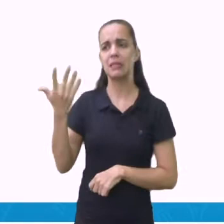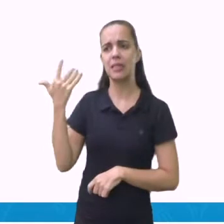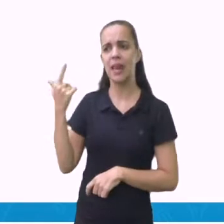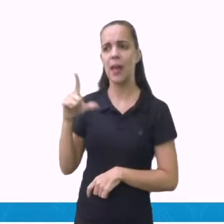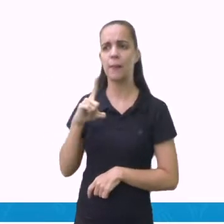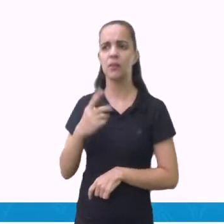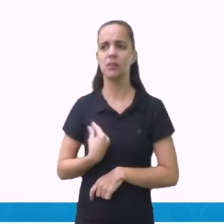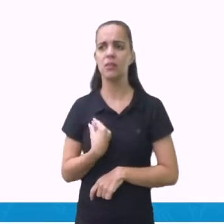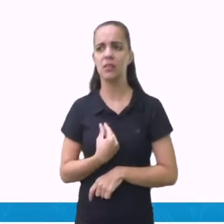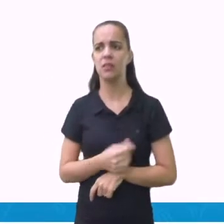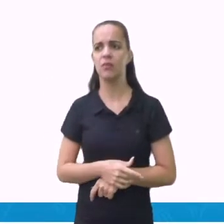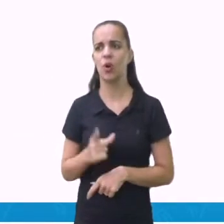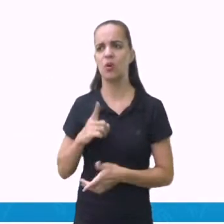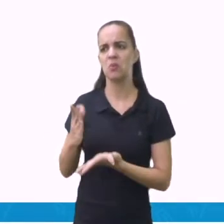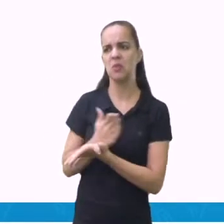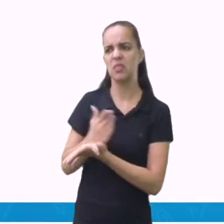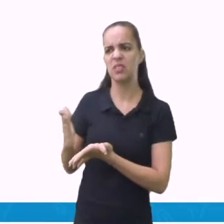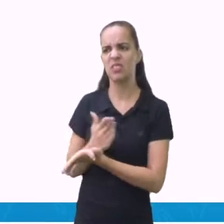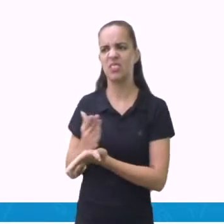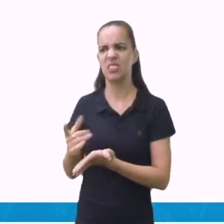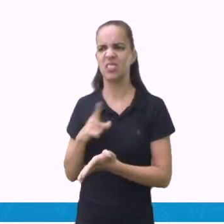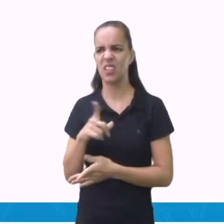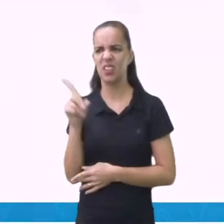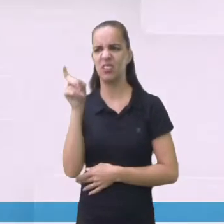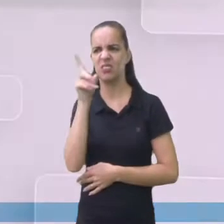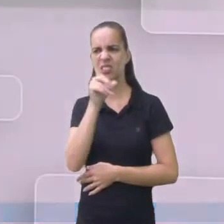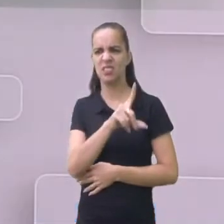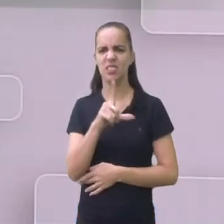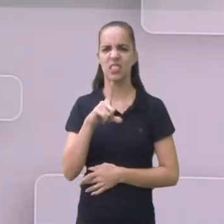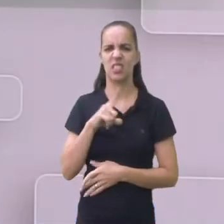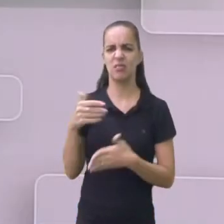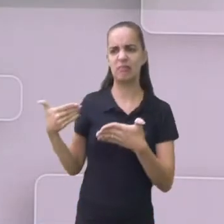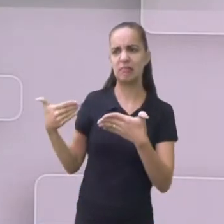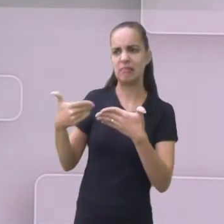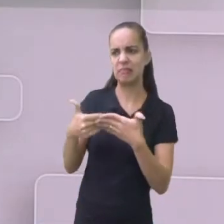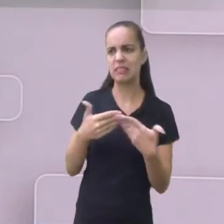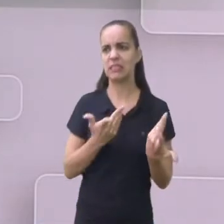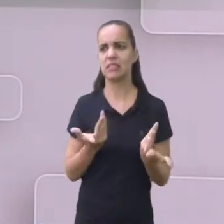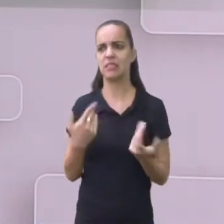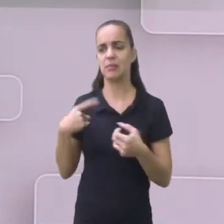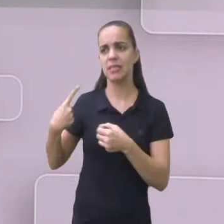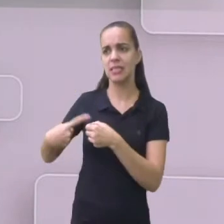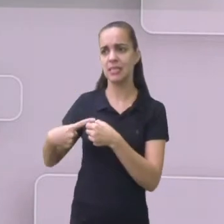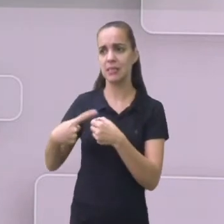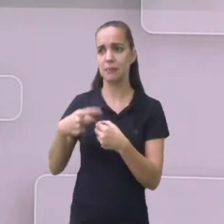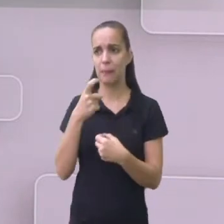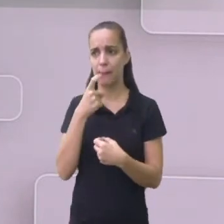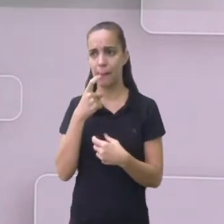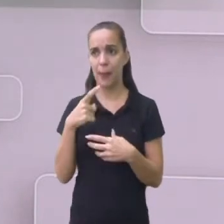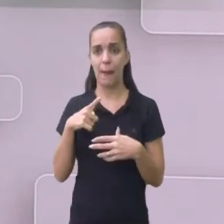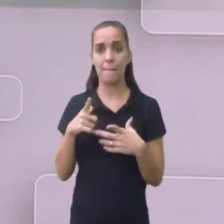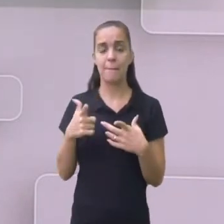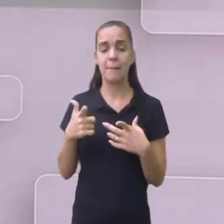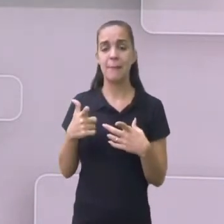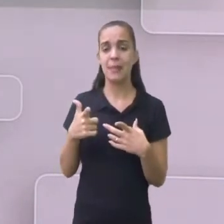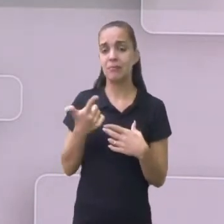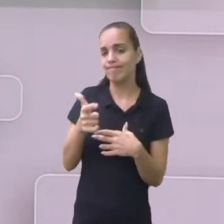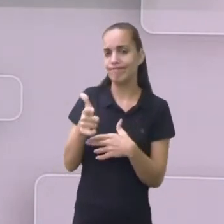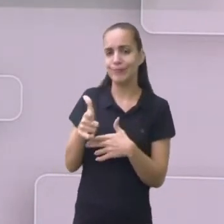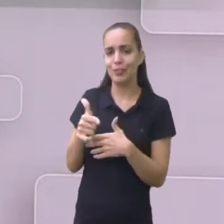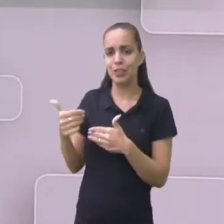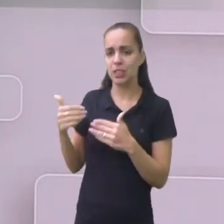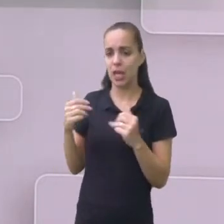existiam algumas aldeias indígenas próximas, algumas cidades próximas, mas nada mesmo dentro